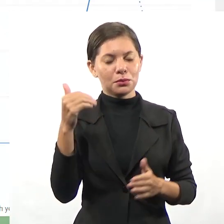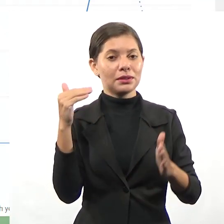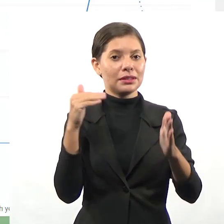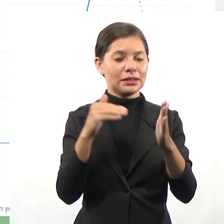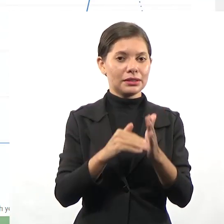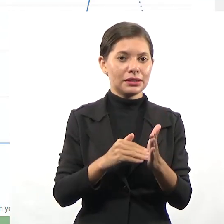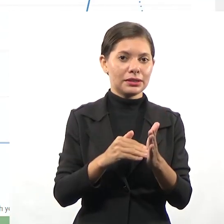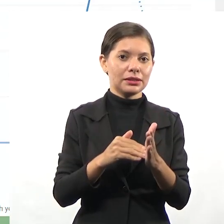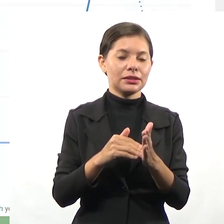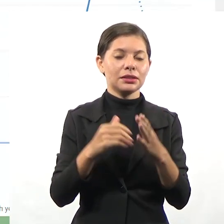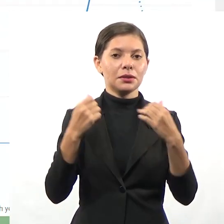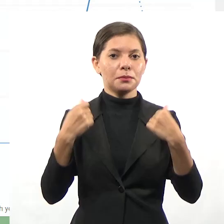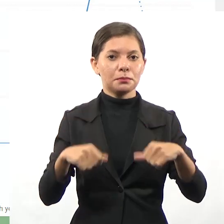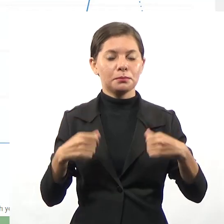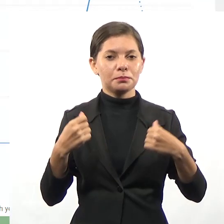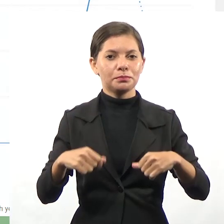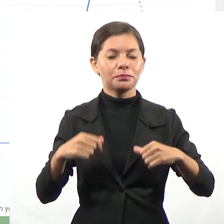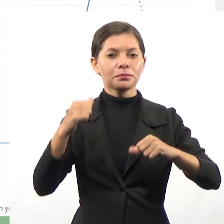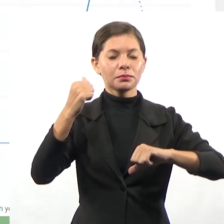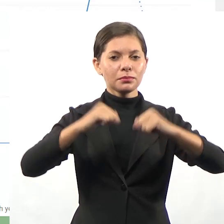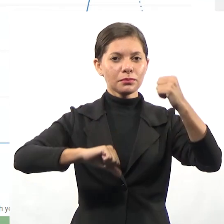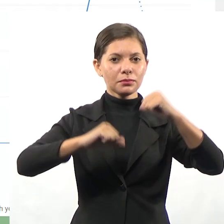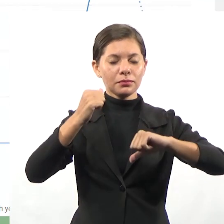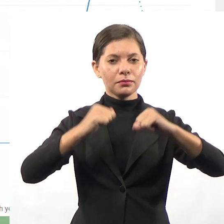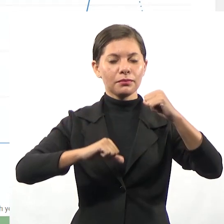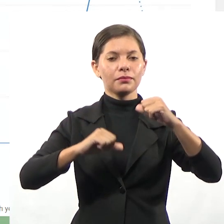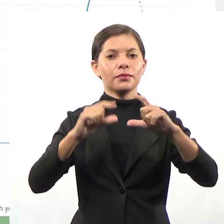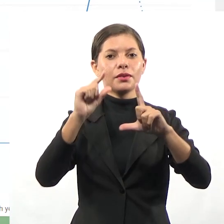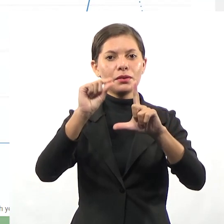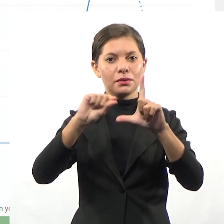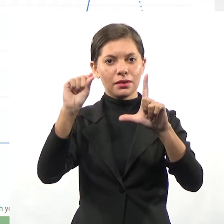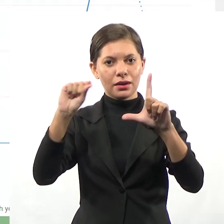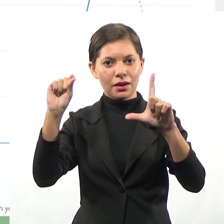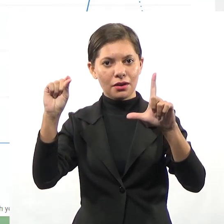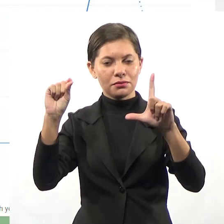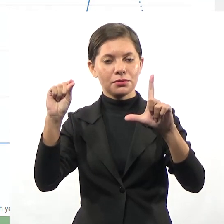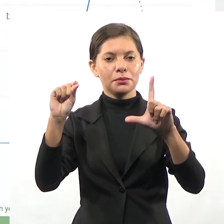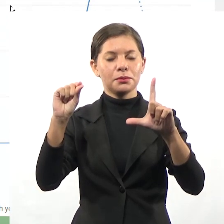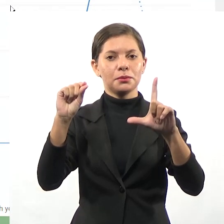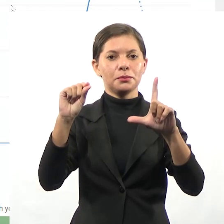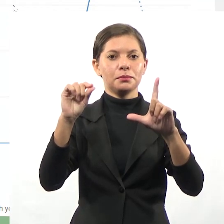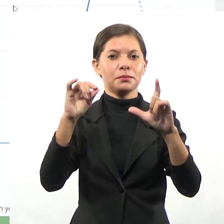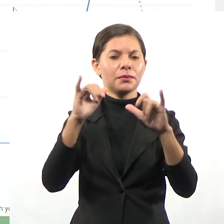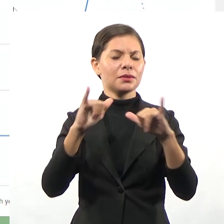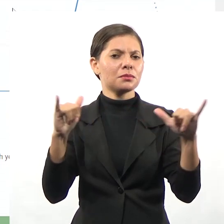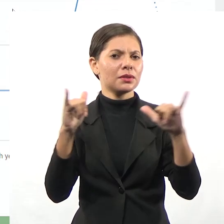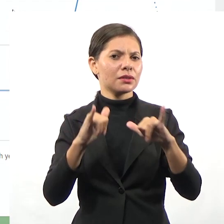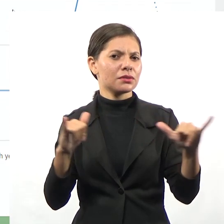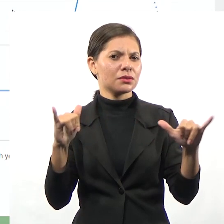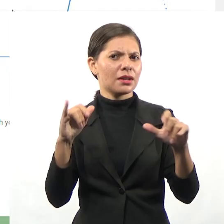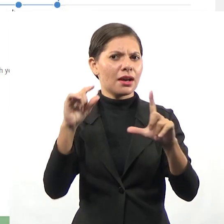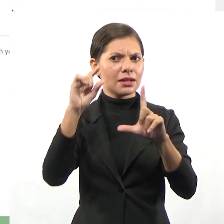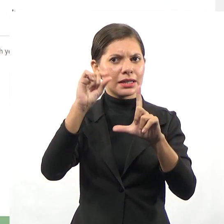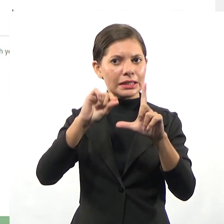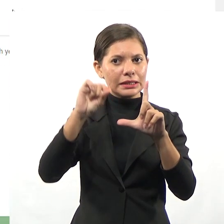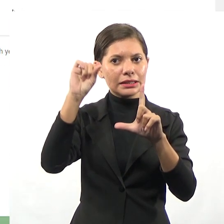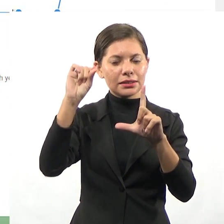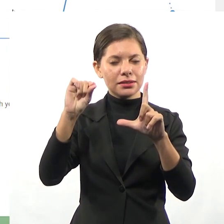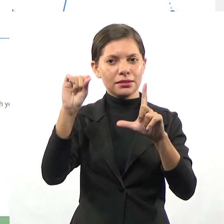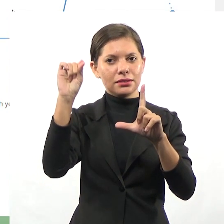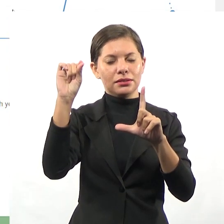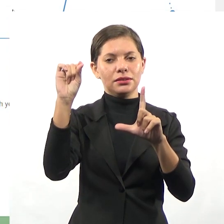Se há crescentes publicações na área, provavelmente a tua área de temática é uma área